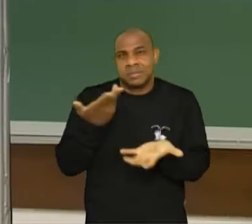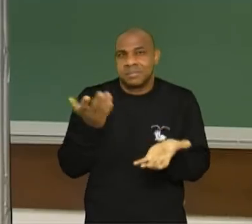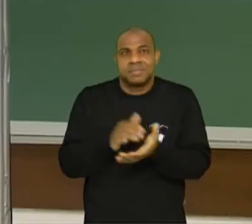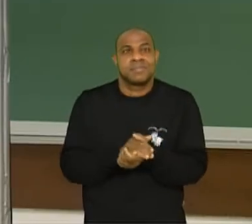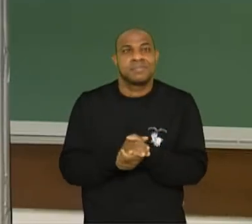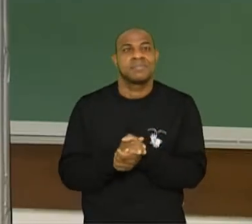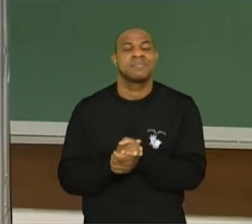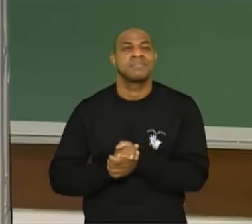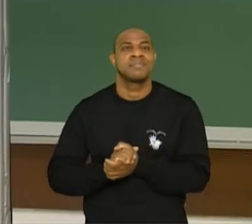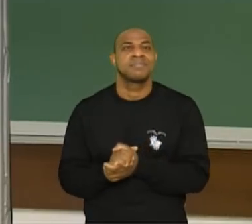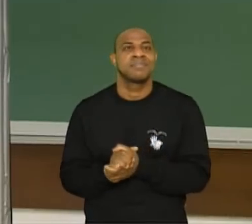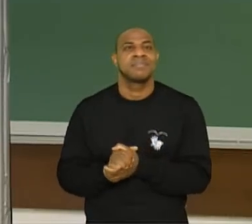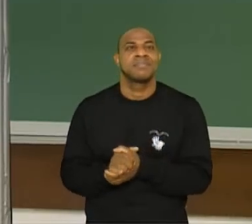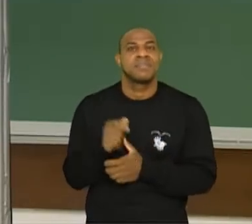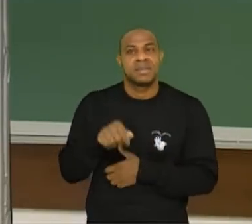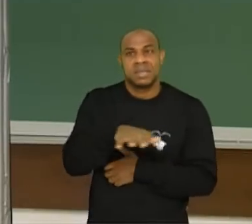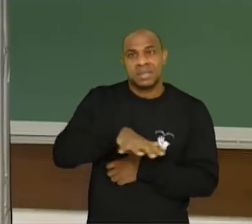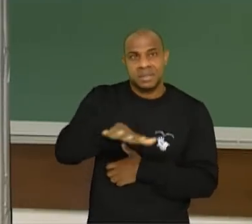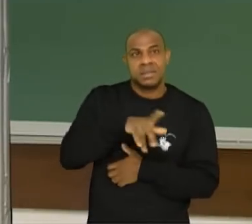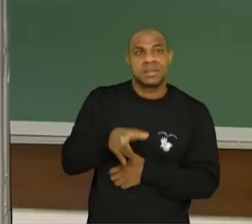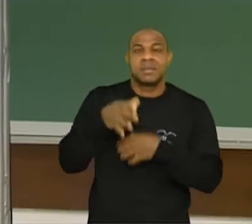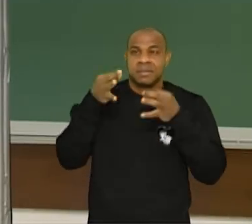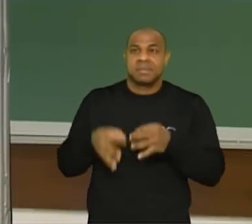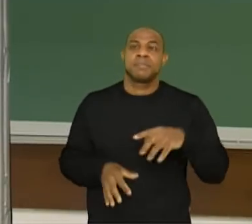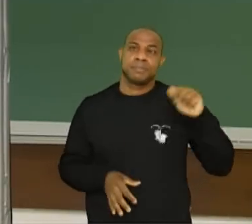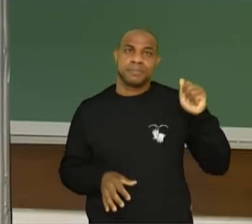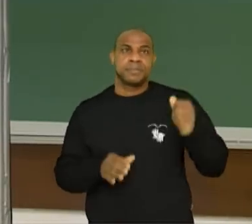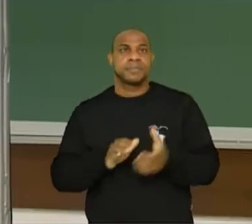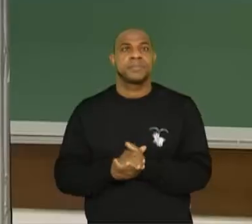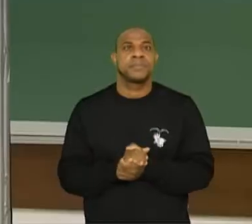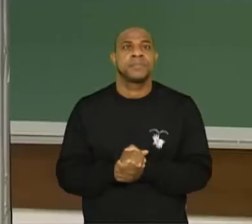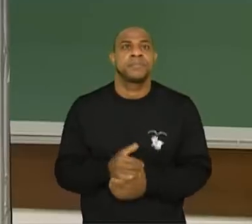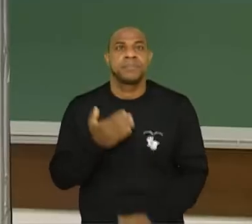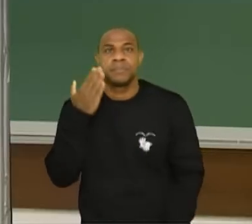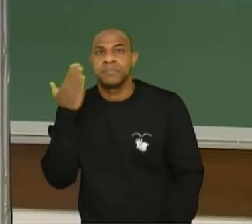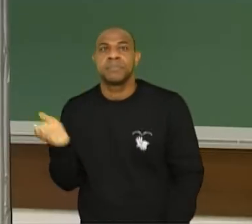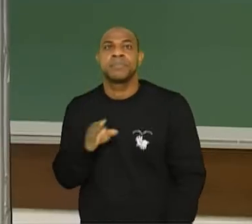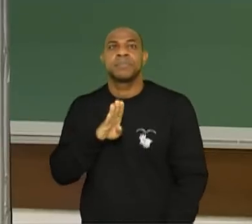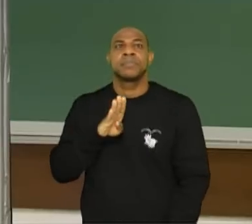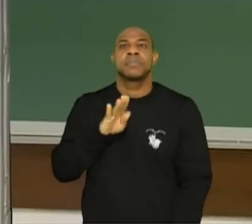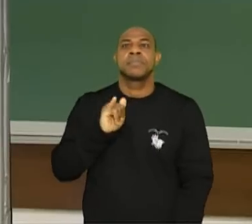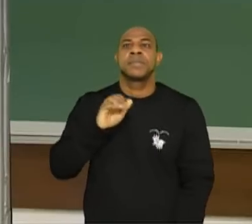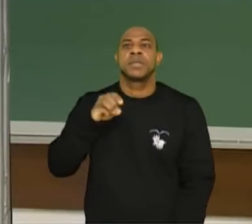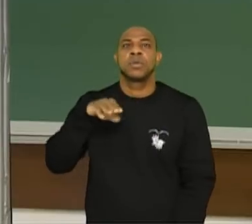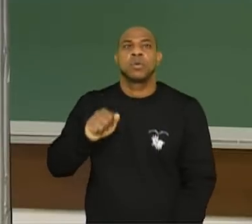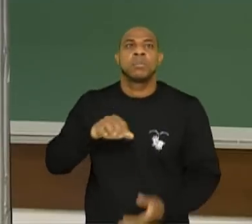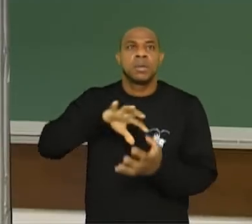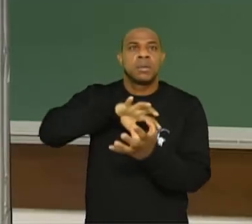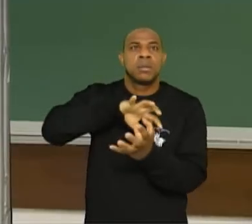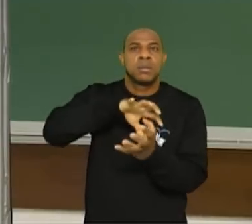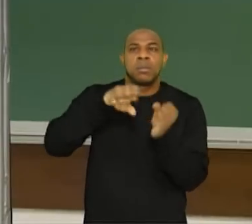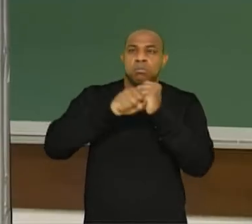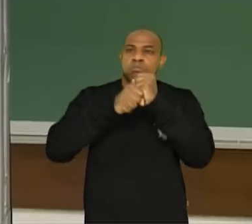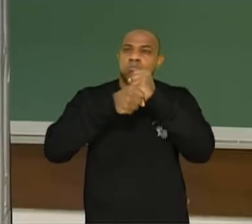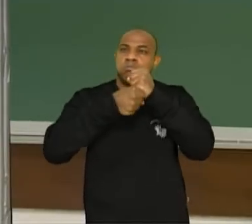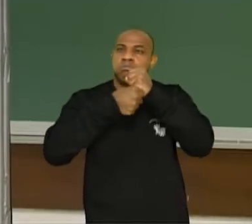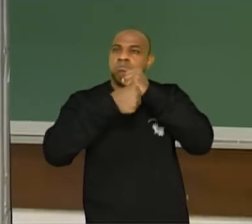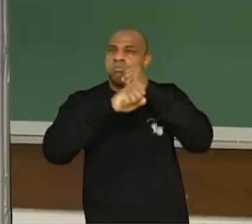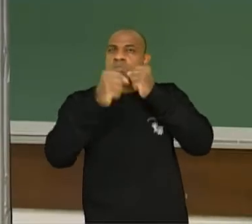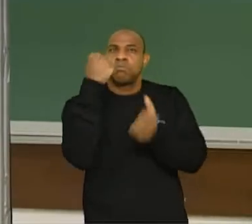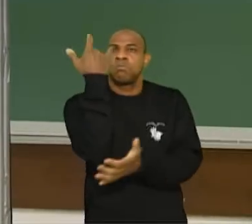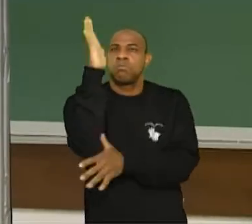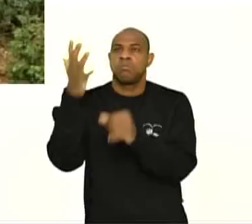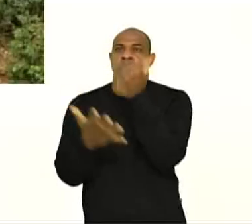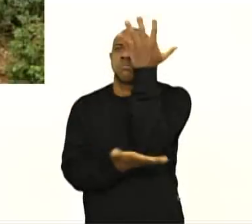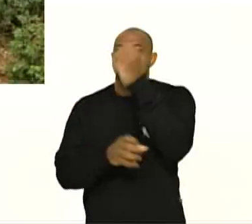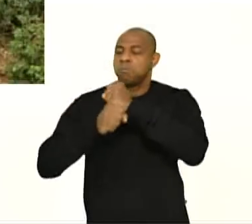outro, tá? Nessa mesma região, essa é a alternativa correta. Então, o bioma, como eu falei para vocês, é uma extensão maior desses